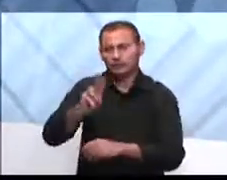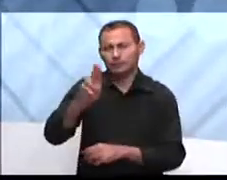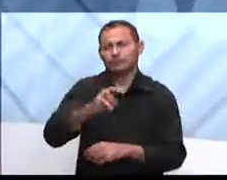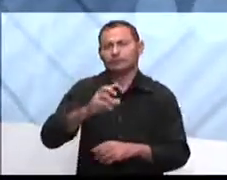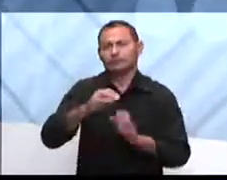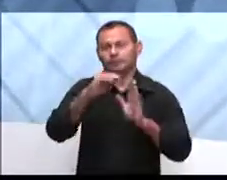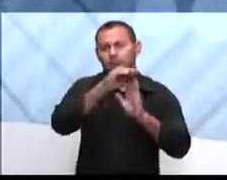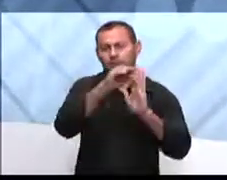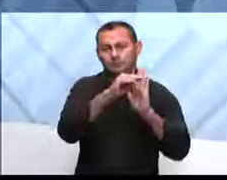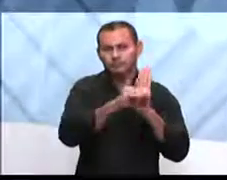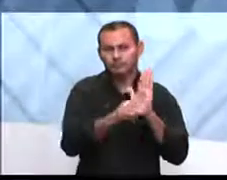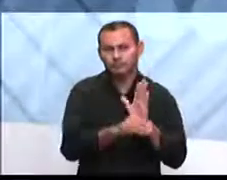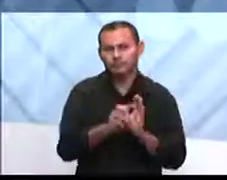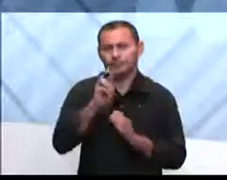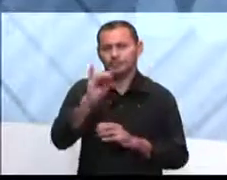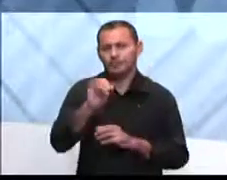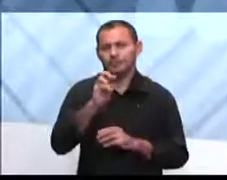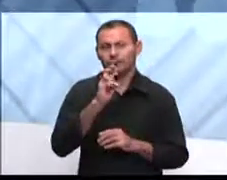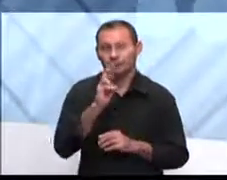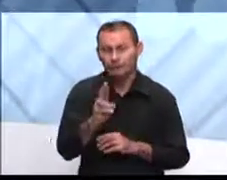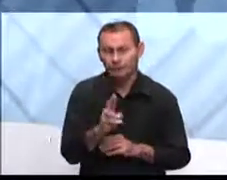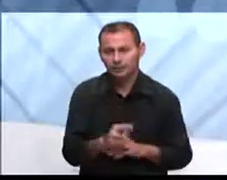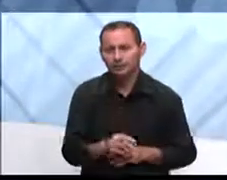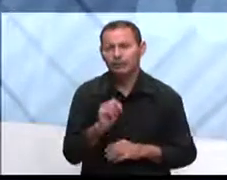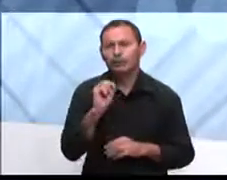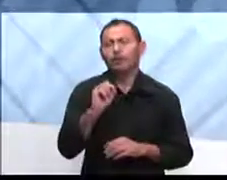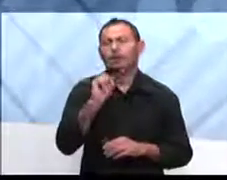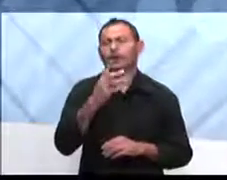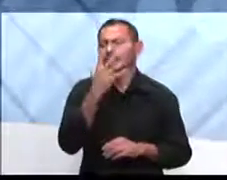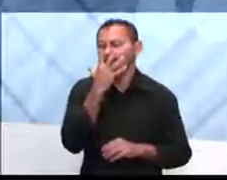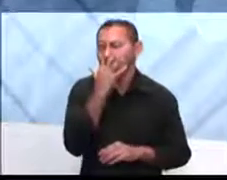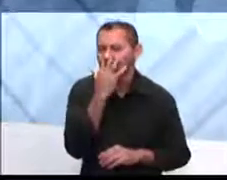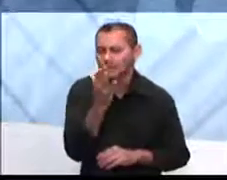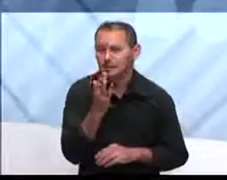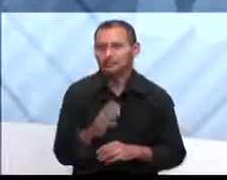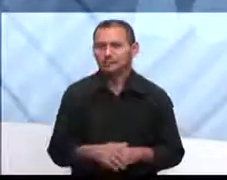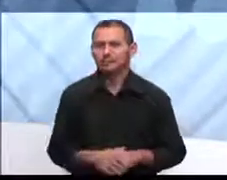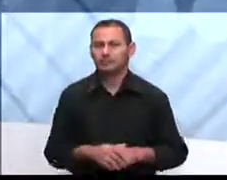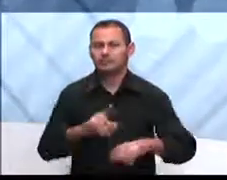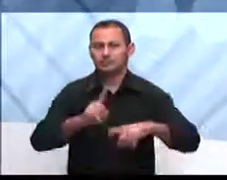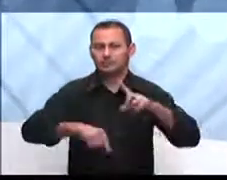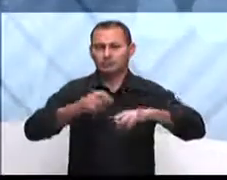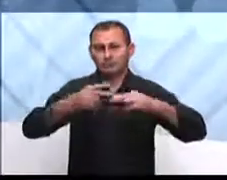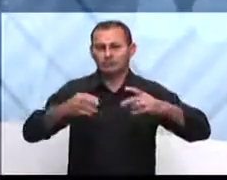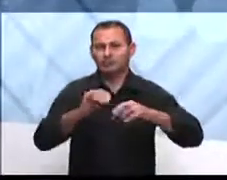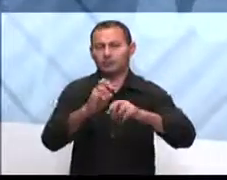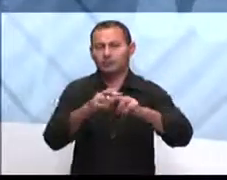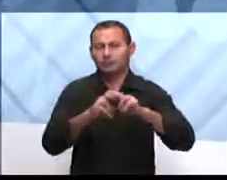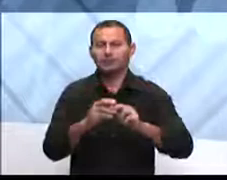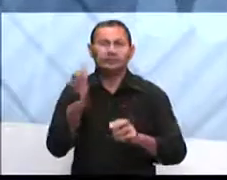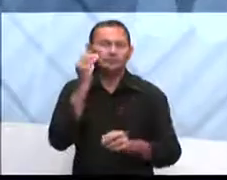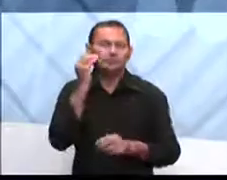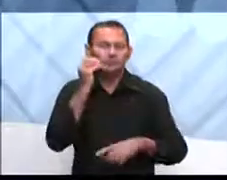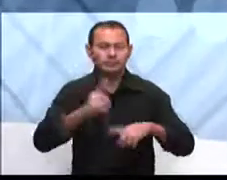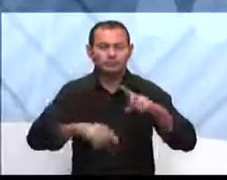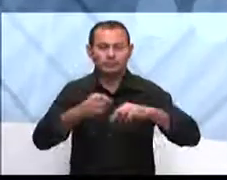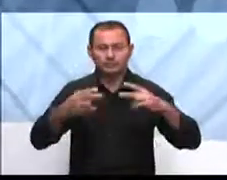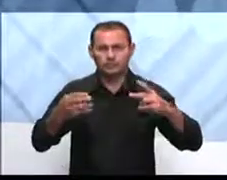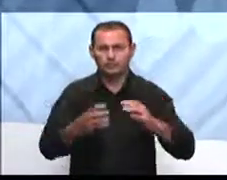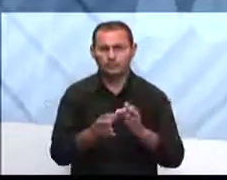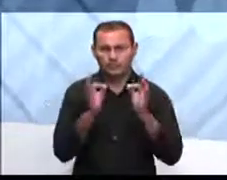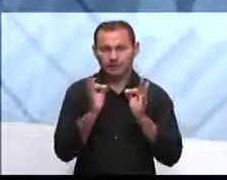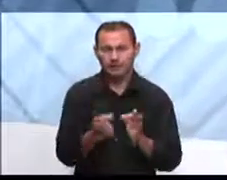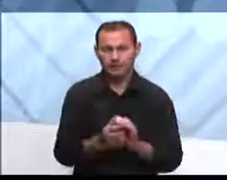desses programas, eles vão responder, então, o que eles acharam desses produtos. Por isso, teste do produto,